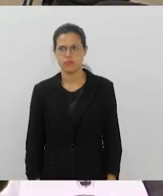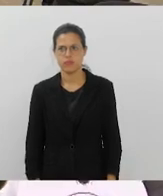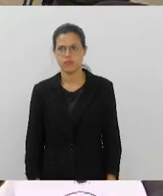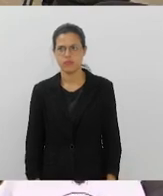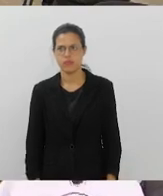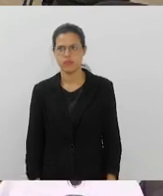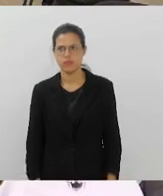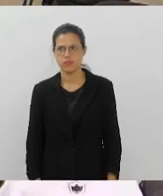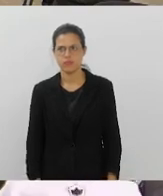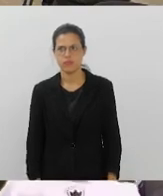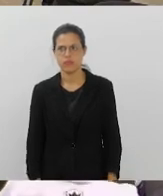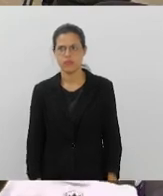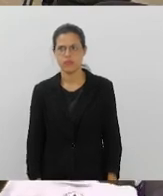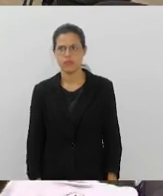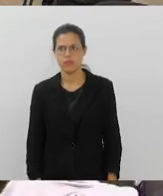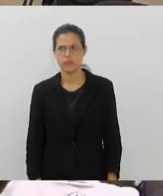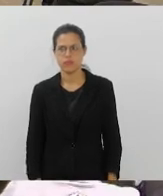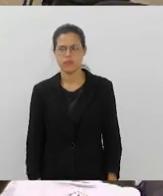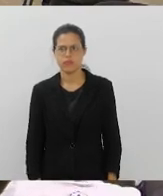Aí, Ralph.